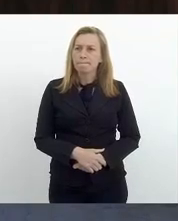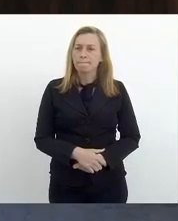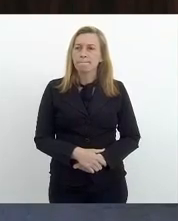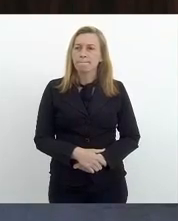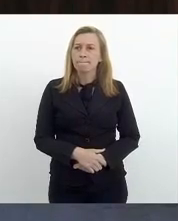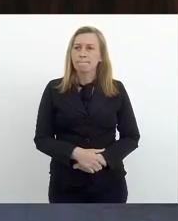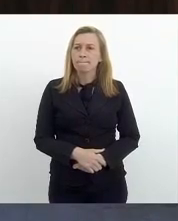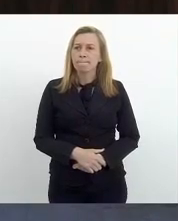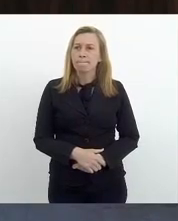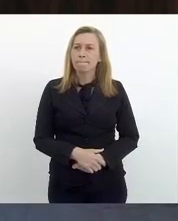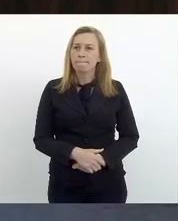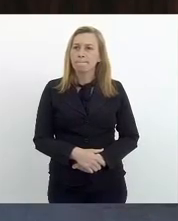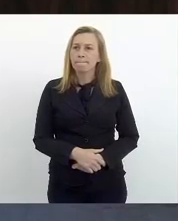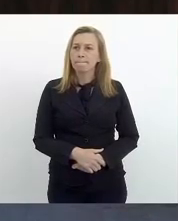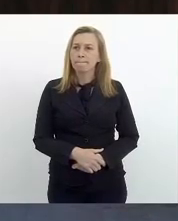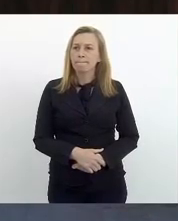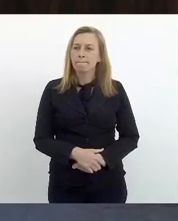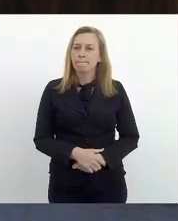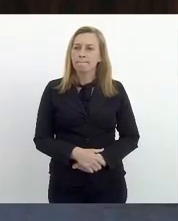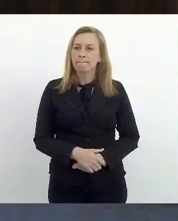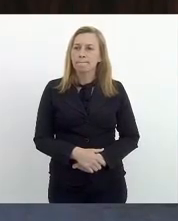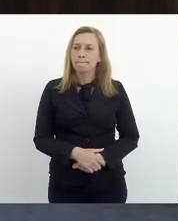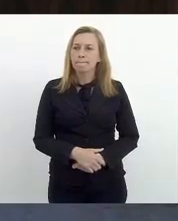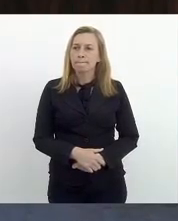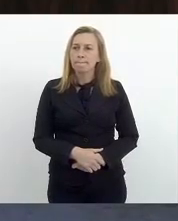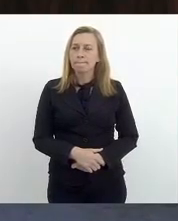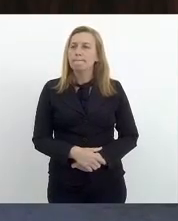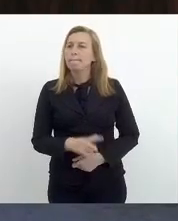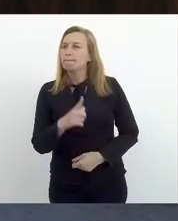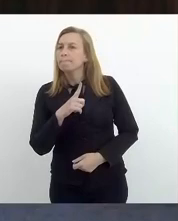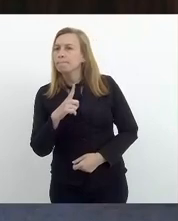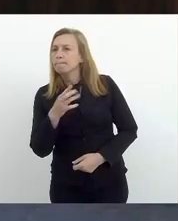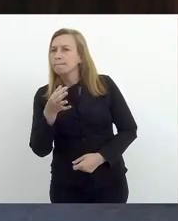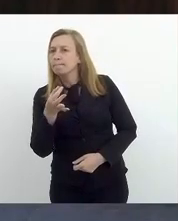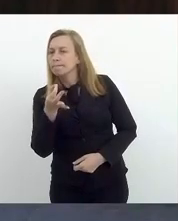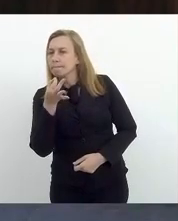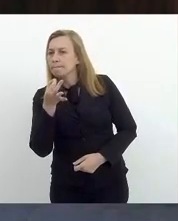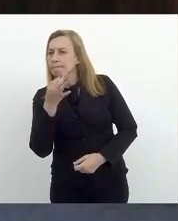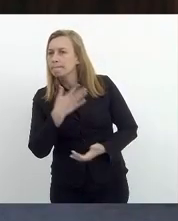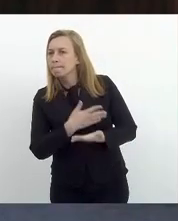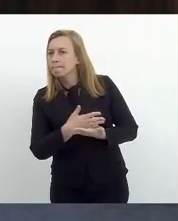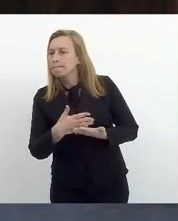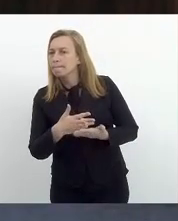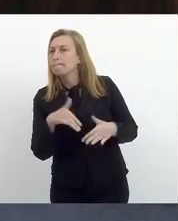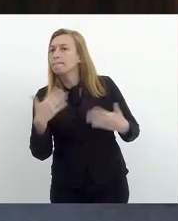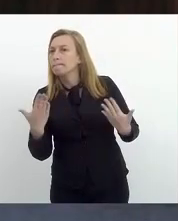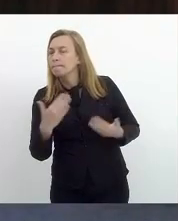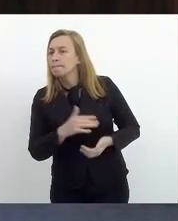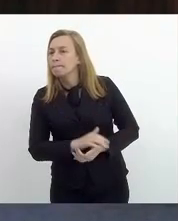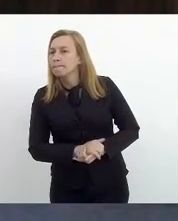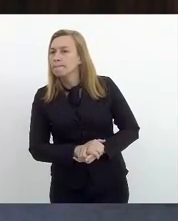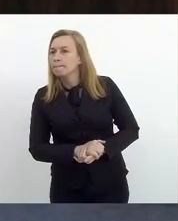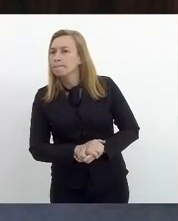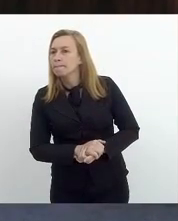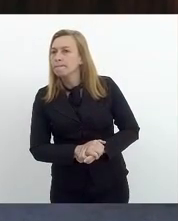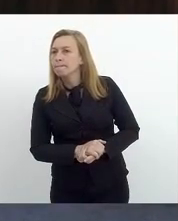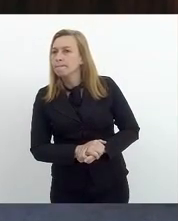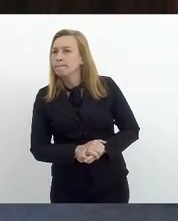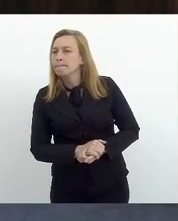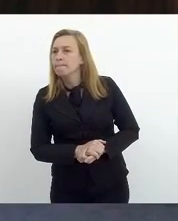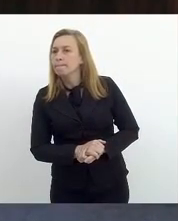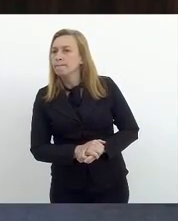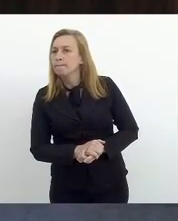E aí se tem alguma sugestão começamos por qual e na